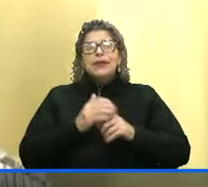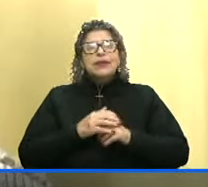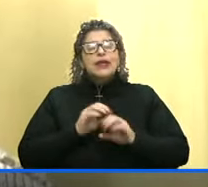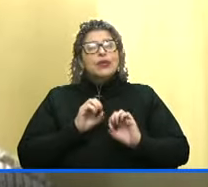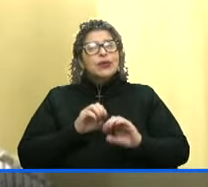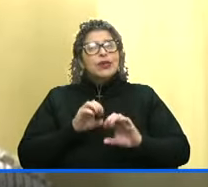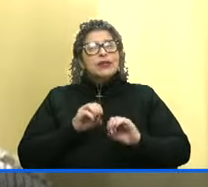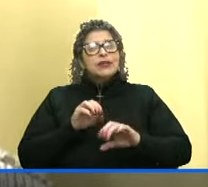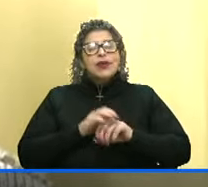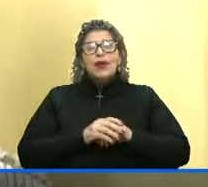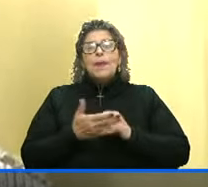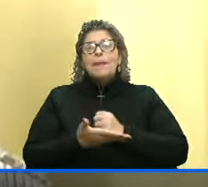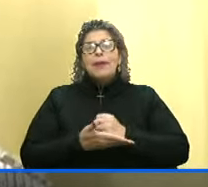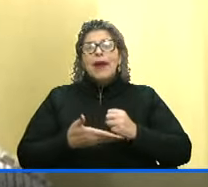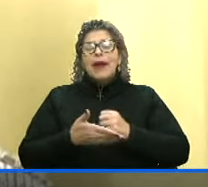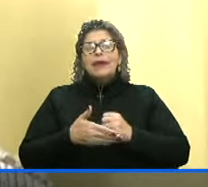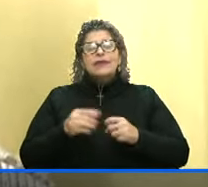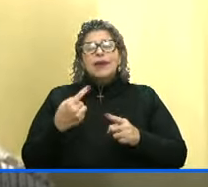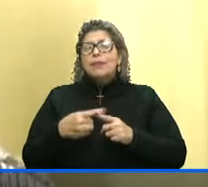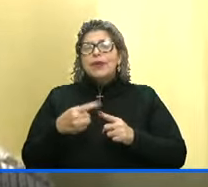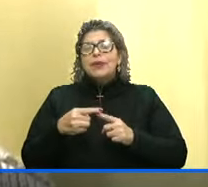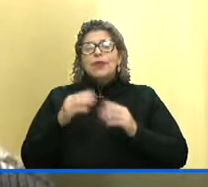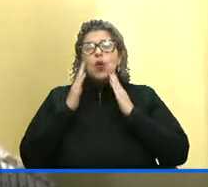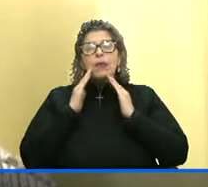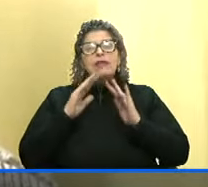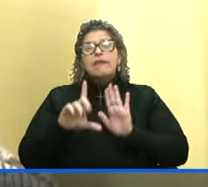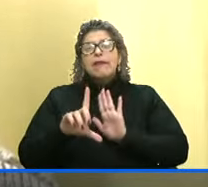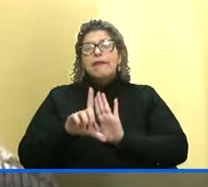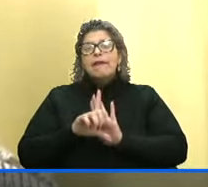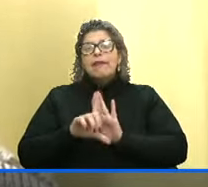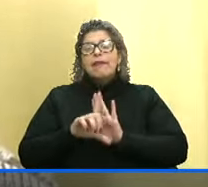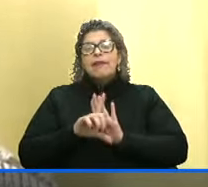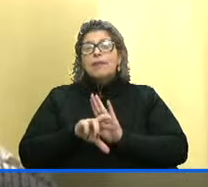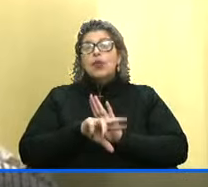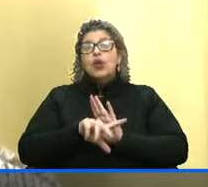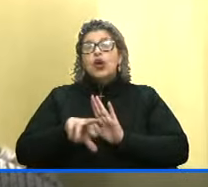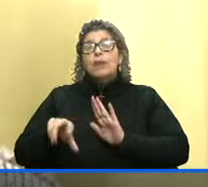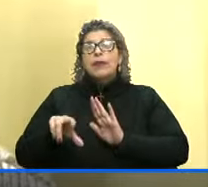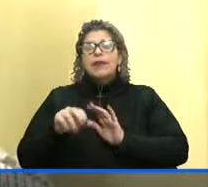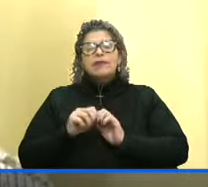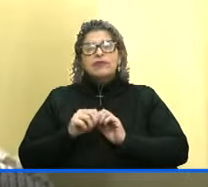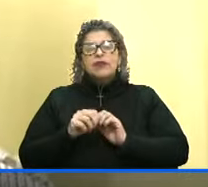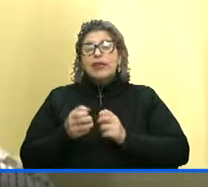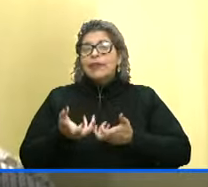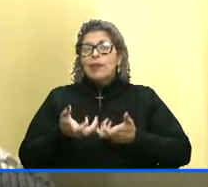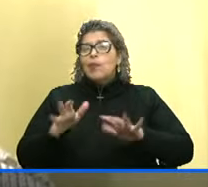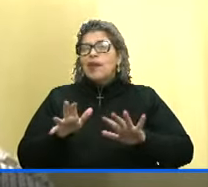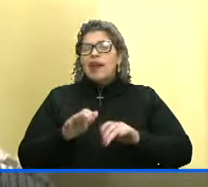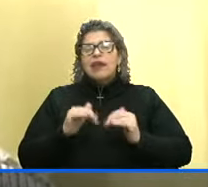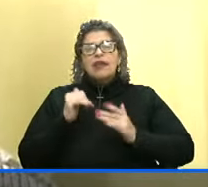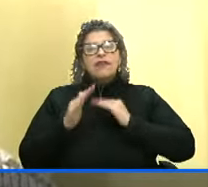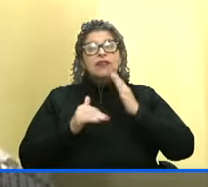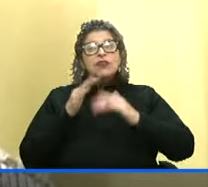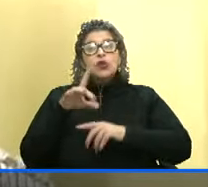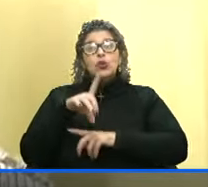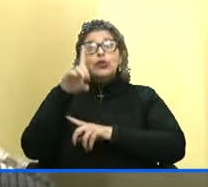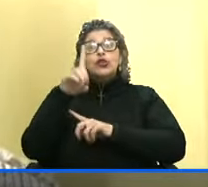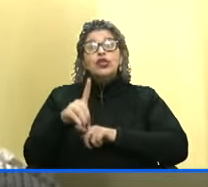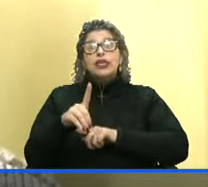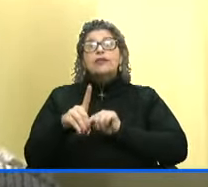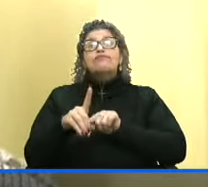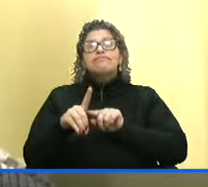justificativas mil para não cumprir com a legislação por parte daqueles que não desejam fazer avançar o direito,